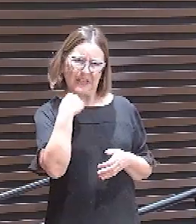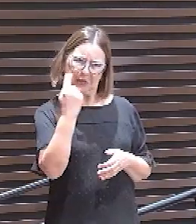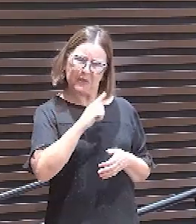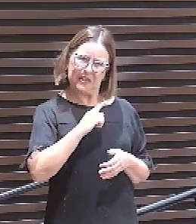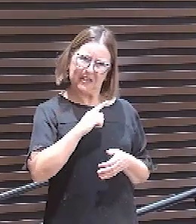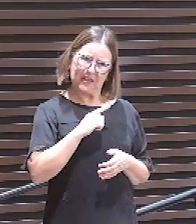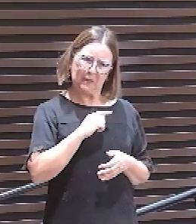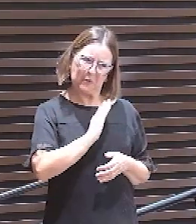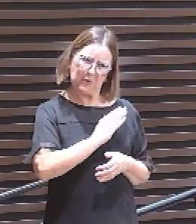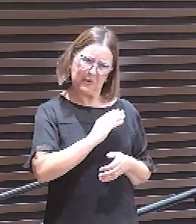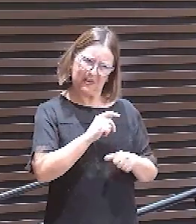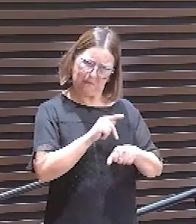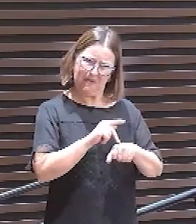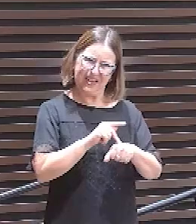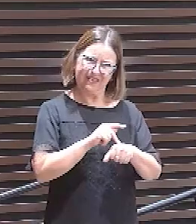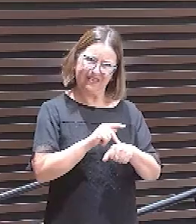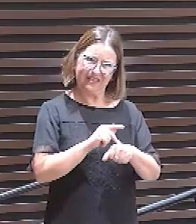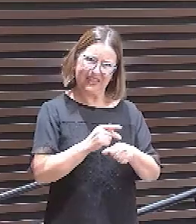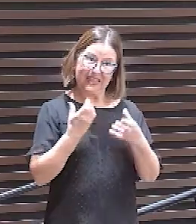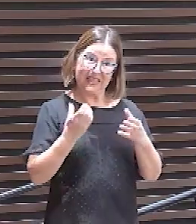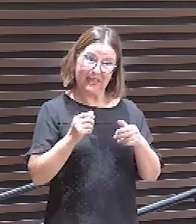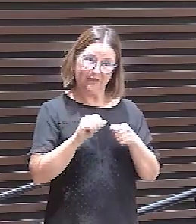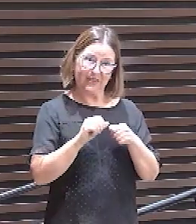Queremos fazer a nossa vontade?